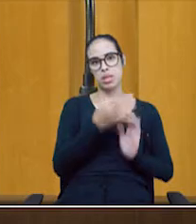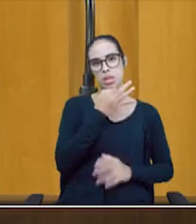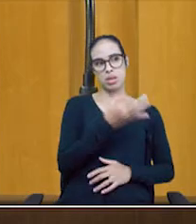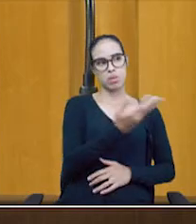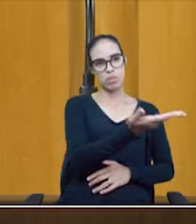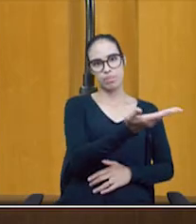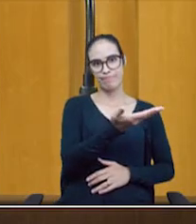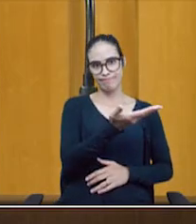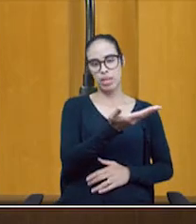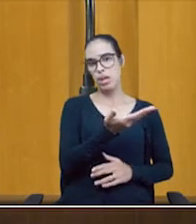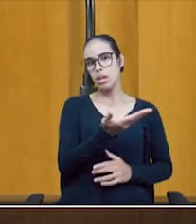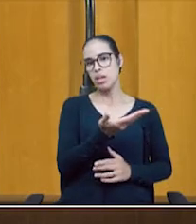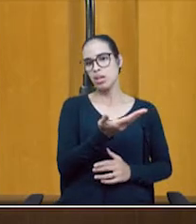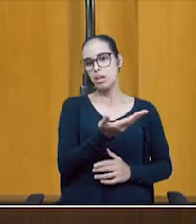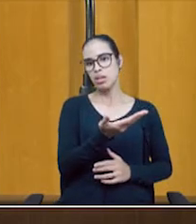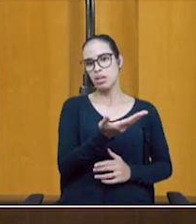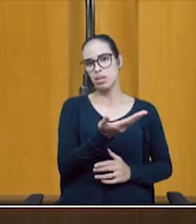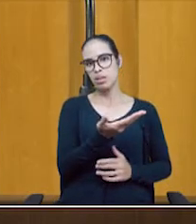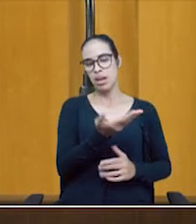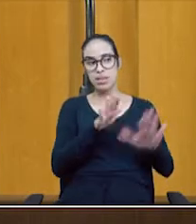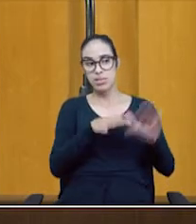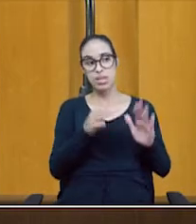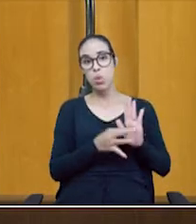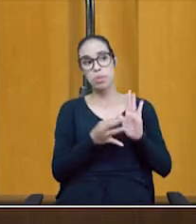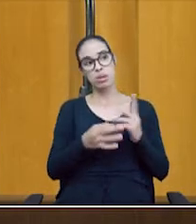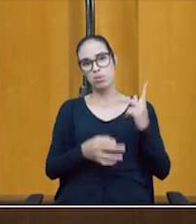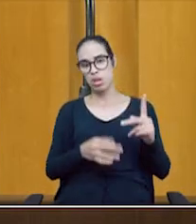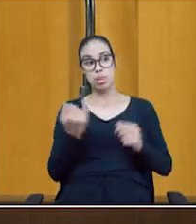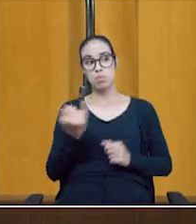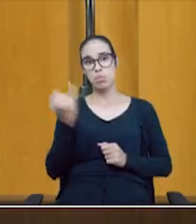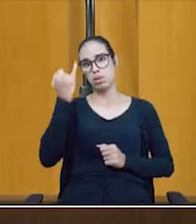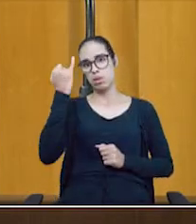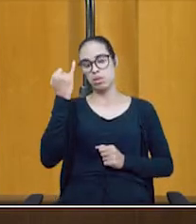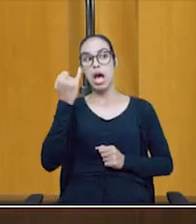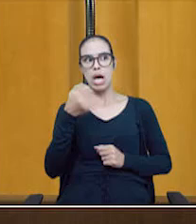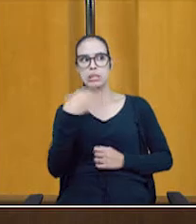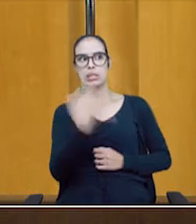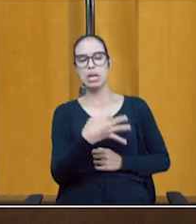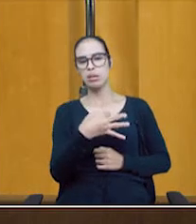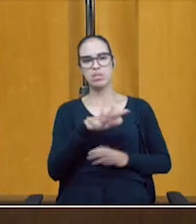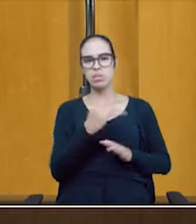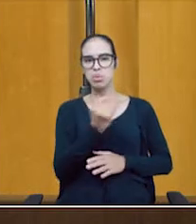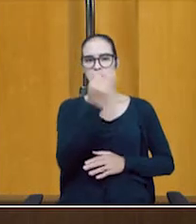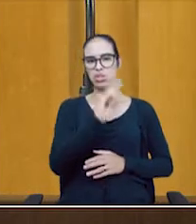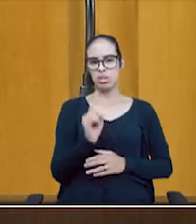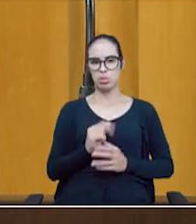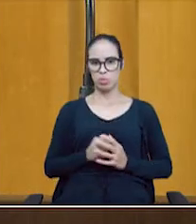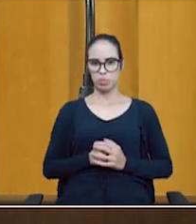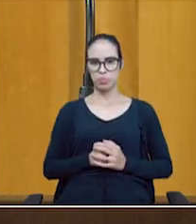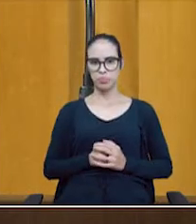E uma opinião não tem a importância que a gente julga que tem. Nós não somos obrigados a ter